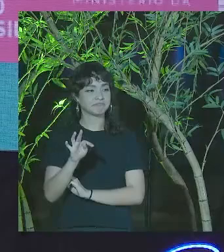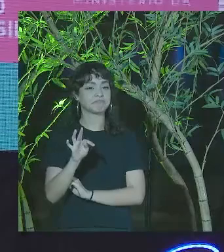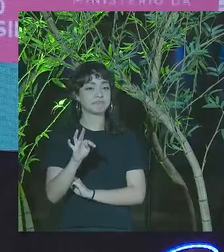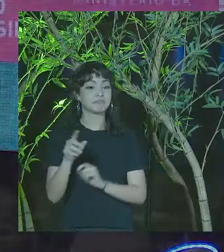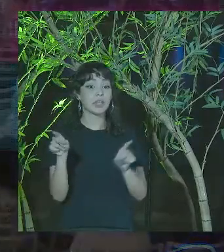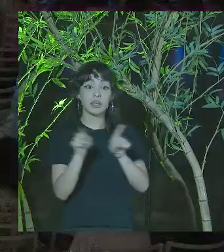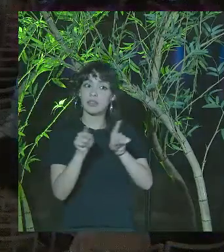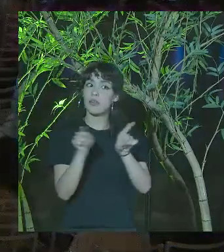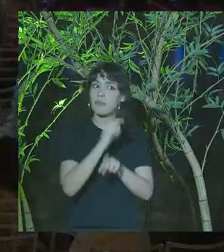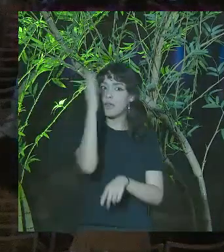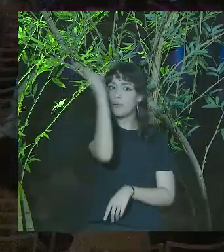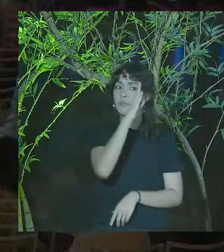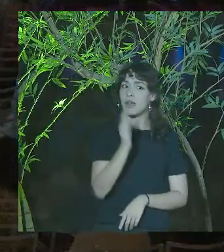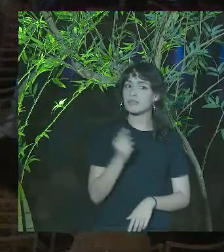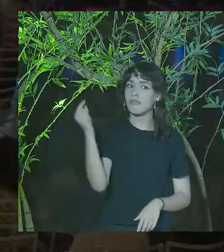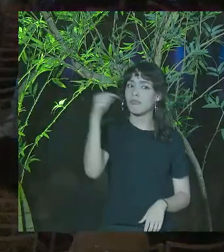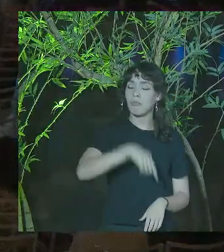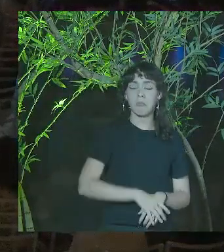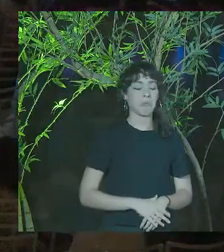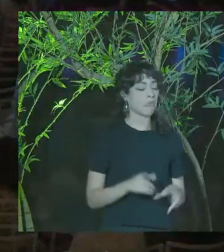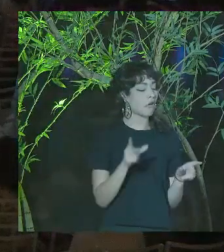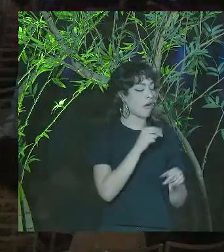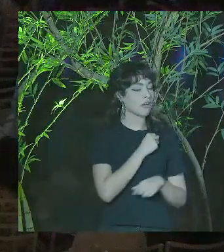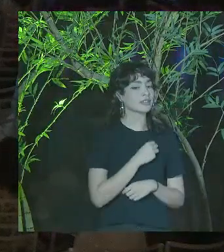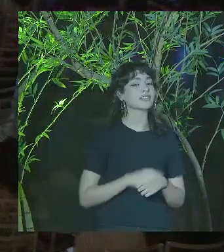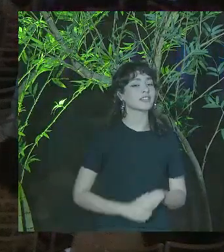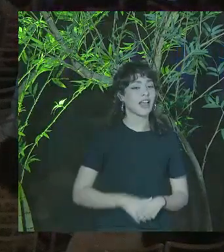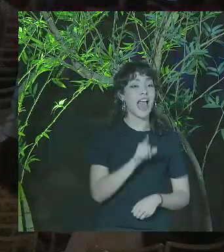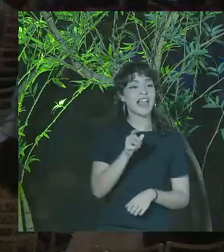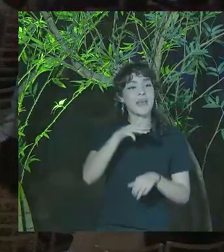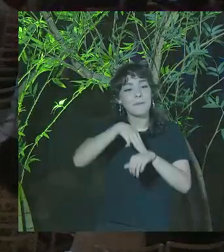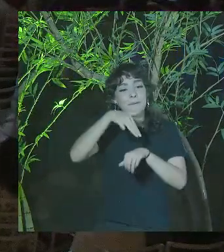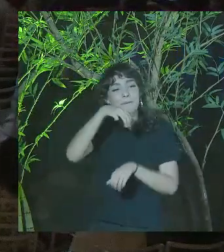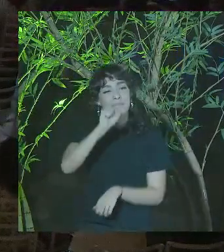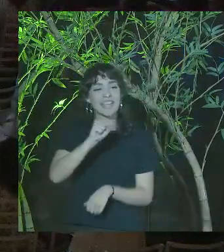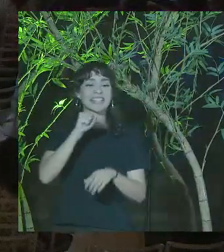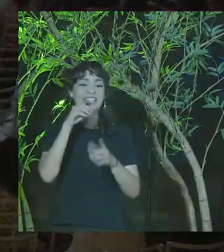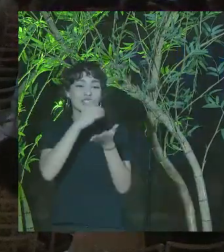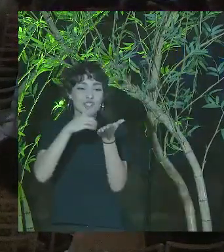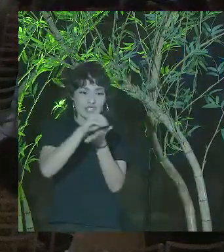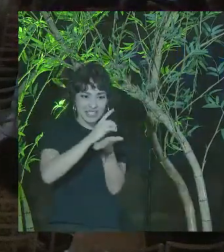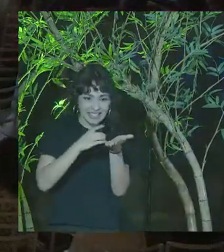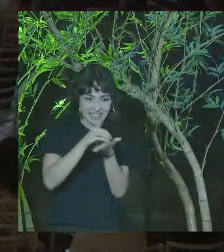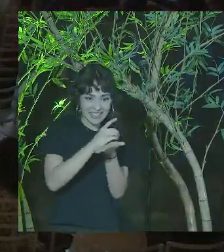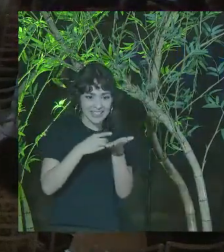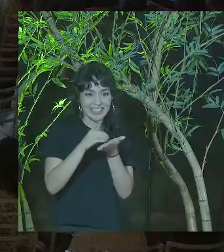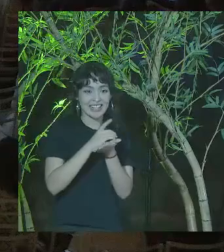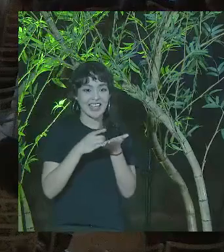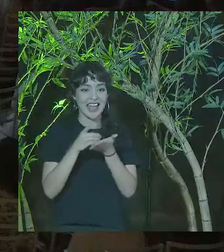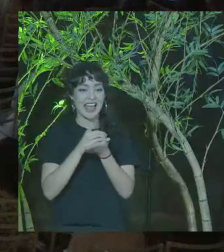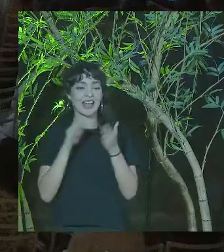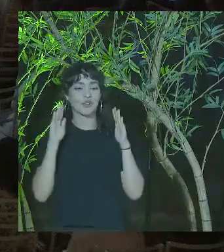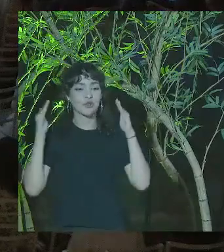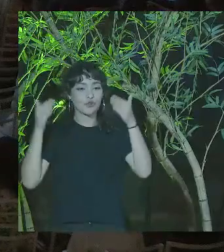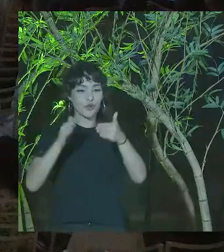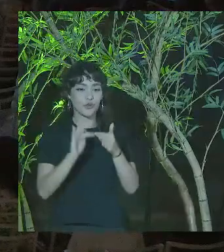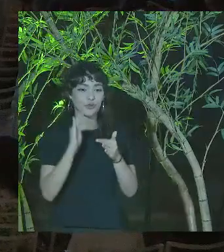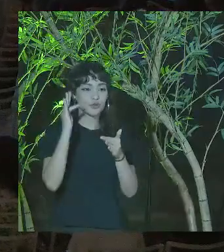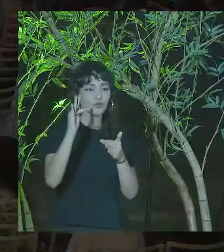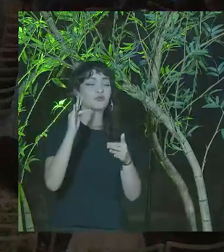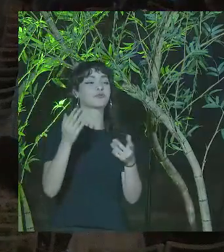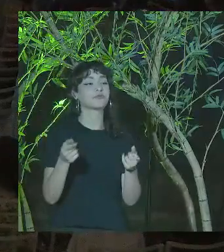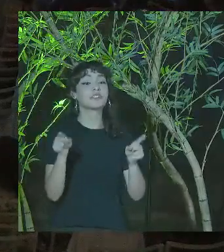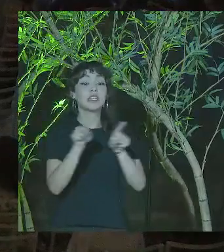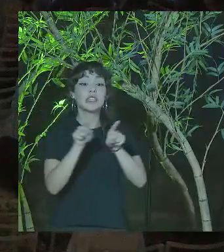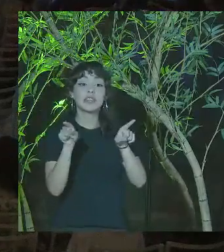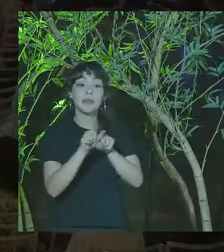E é brasileira, gente, né? É das nossas, entendeu? Ela é mestre em design com foco em futuros, por isso que ela ganhou o Prêmio Internacional dos Futuros lá. E